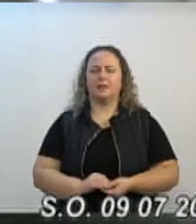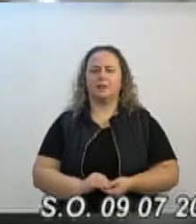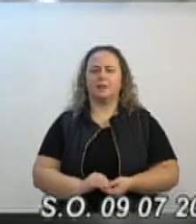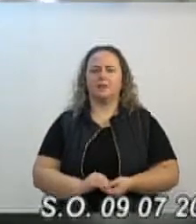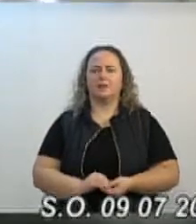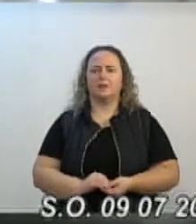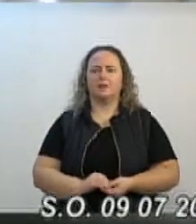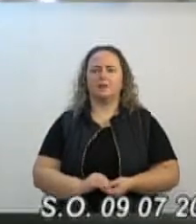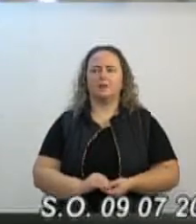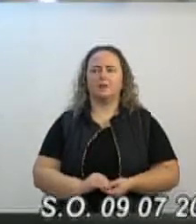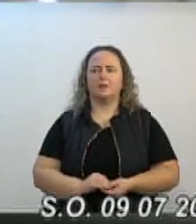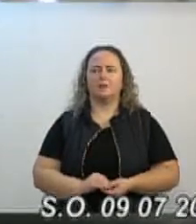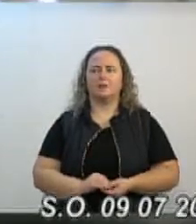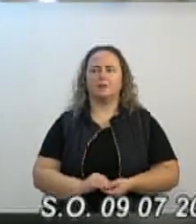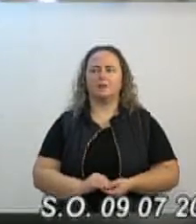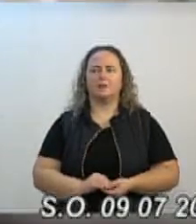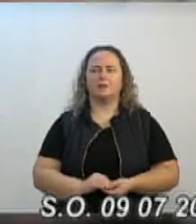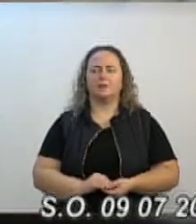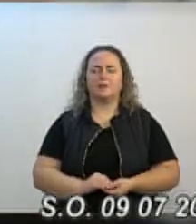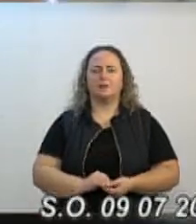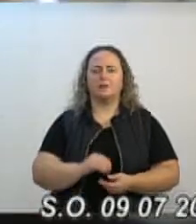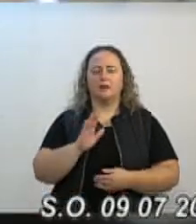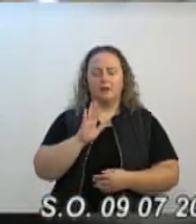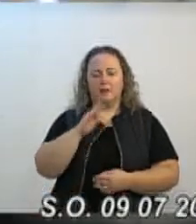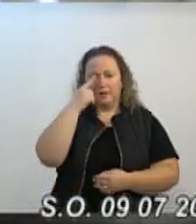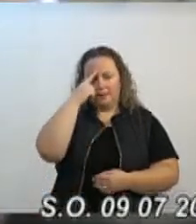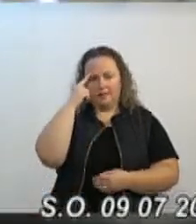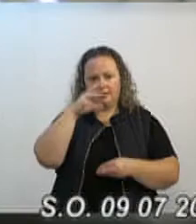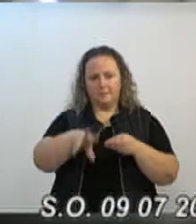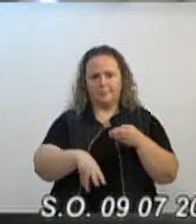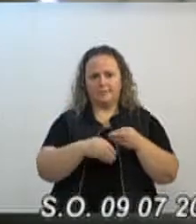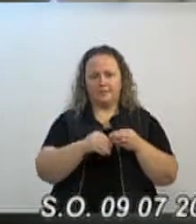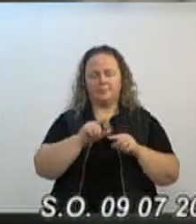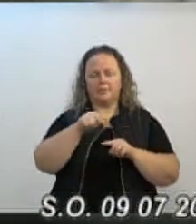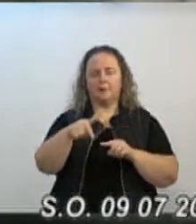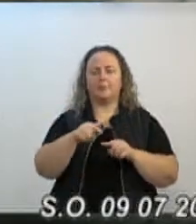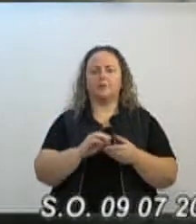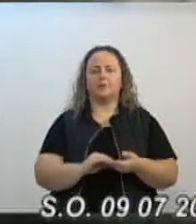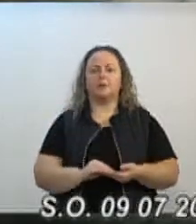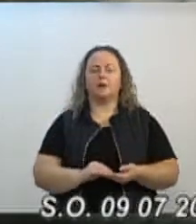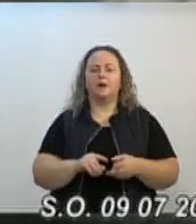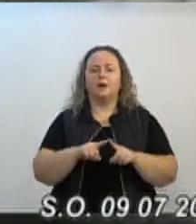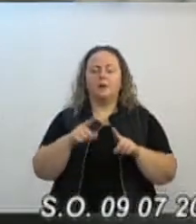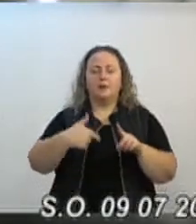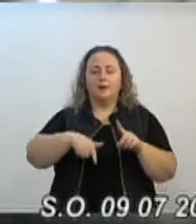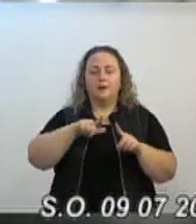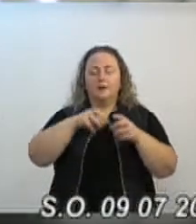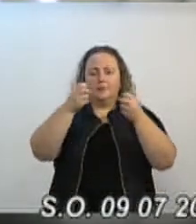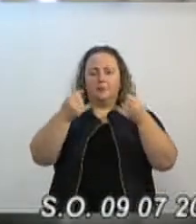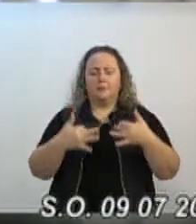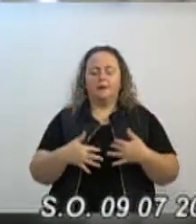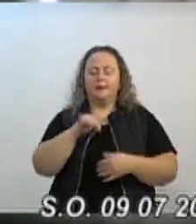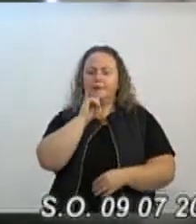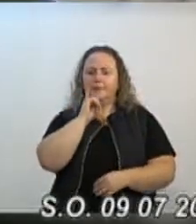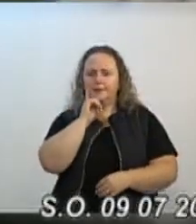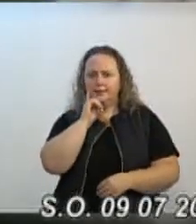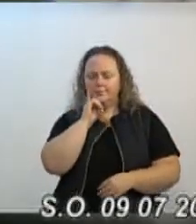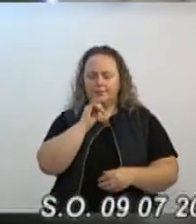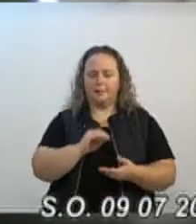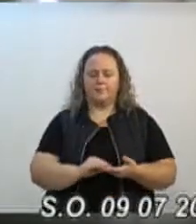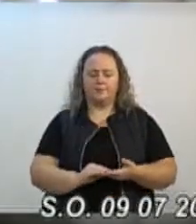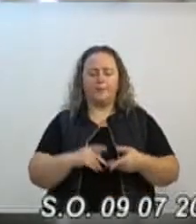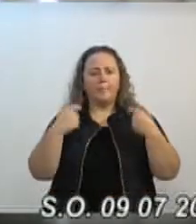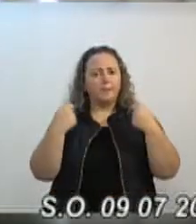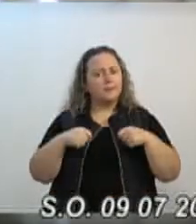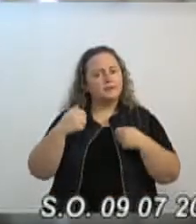O Ito depois quer fazer uma parte. Só colocar uma situação, e vou abrir para a parte sim, tá, Ito? Mas antes só quero colocar a situação seguinte. Acho que a gente tem que ter uma questão